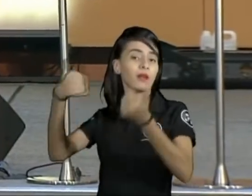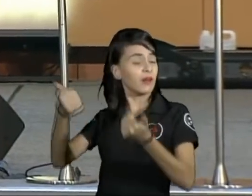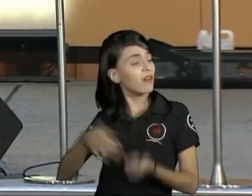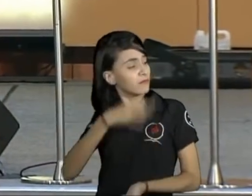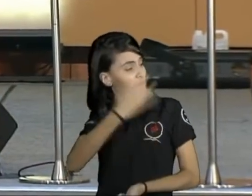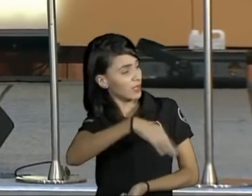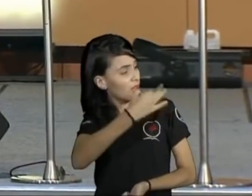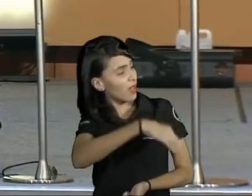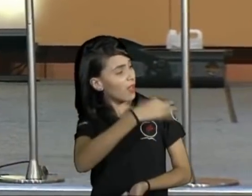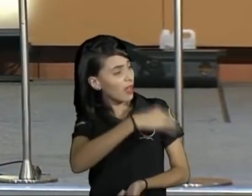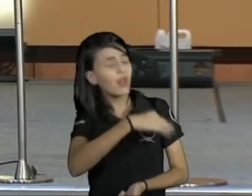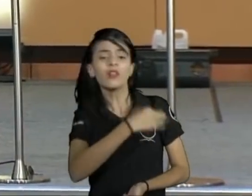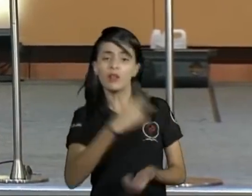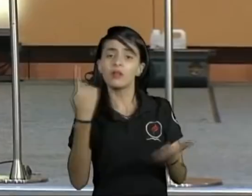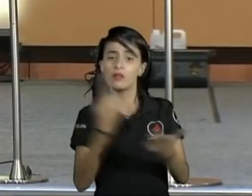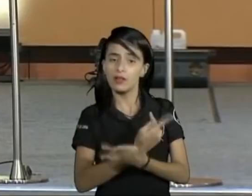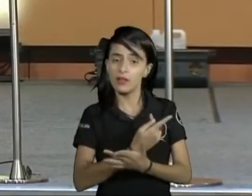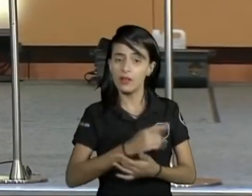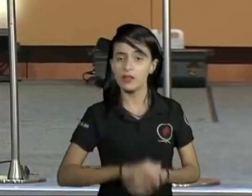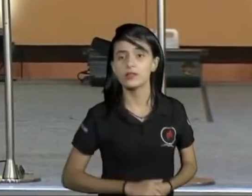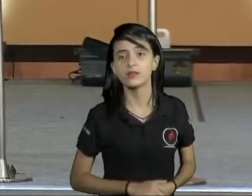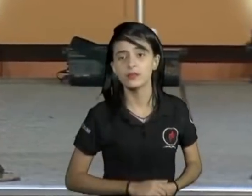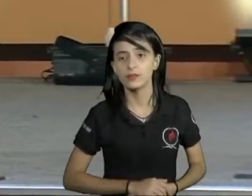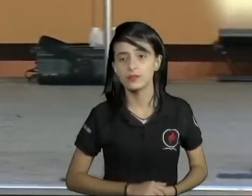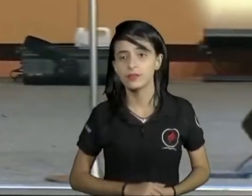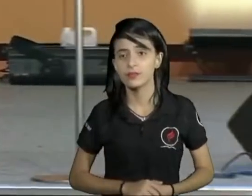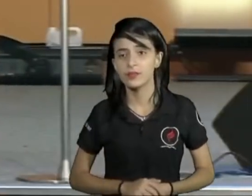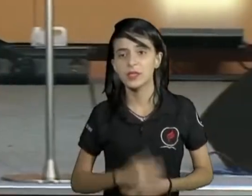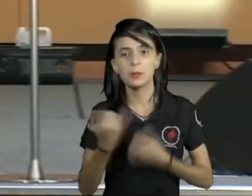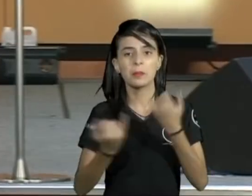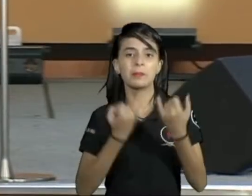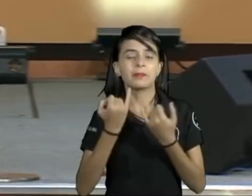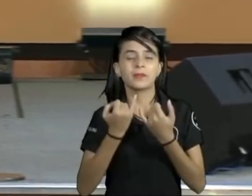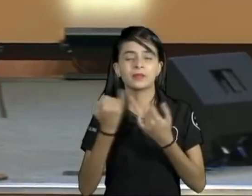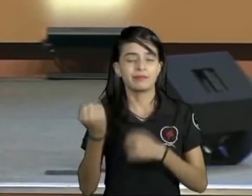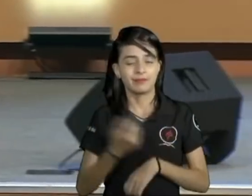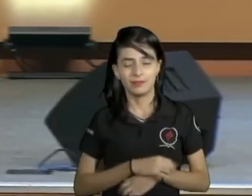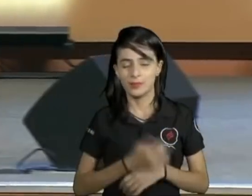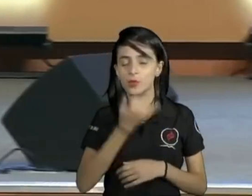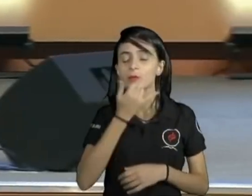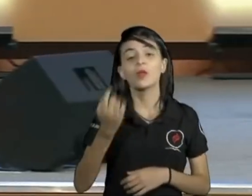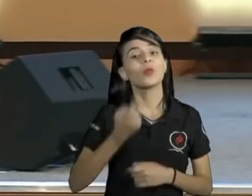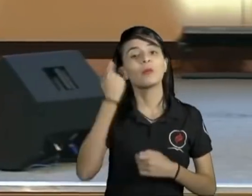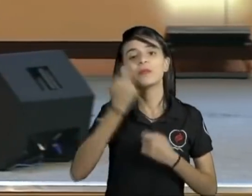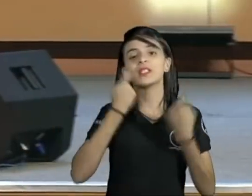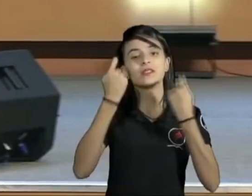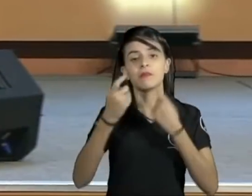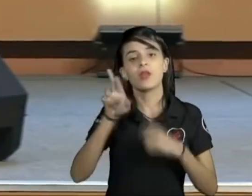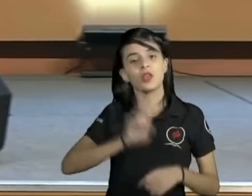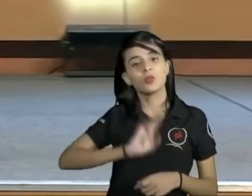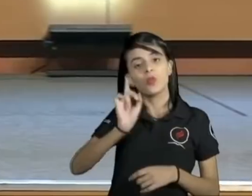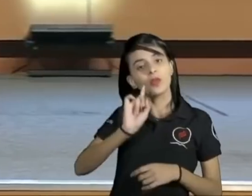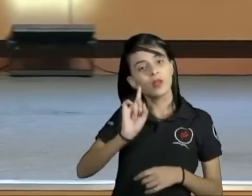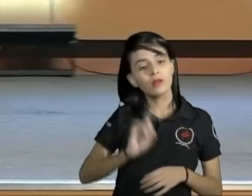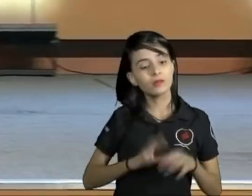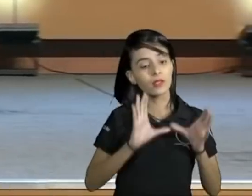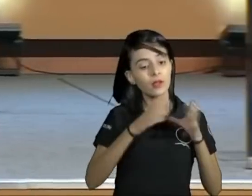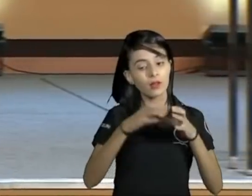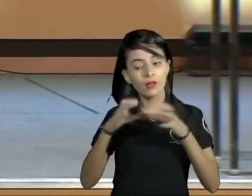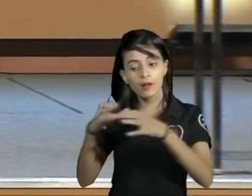é assim mesmo que acontece não precisa me responder não onde é que você tá nos seios